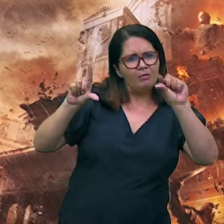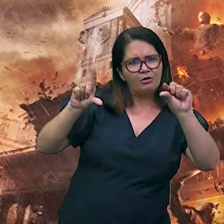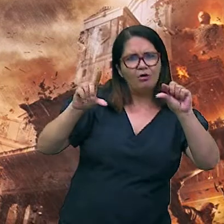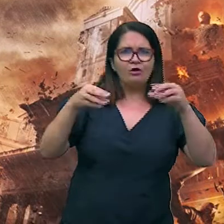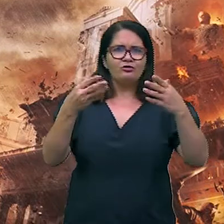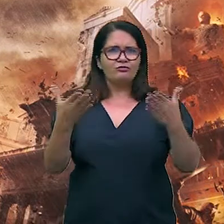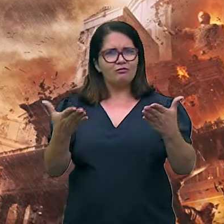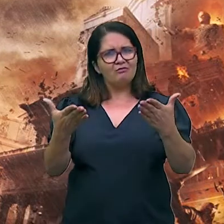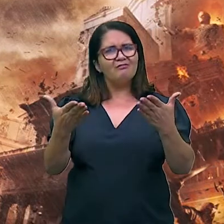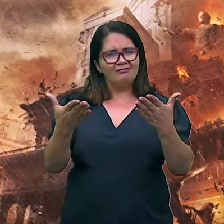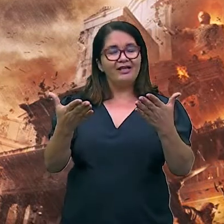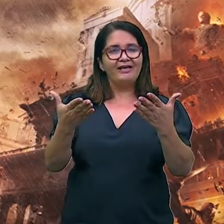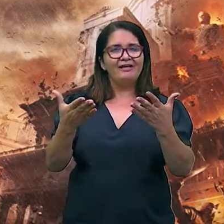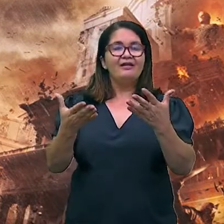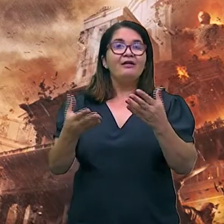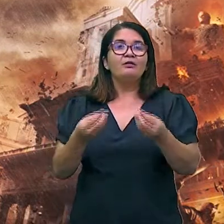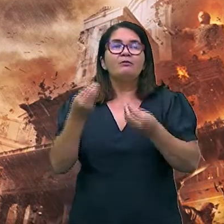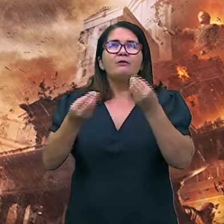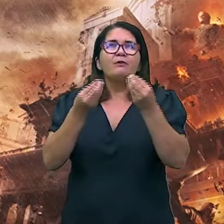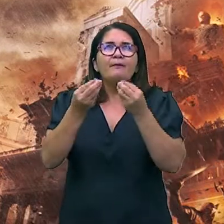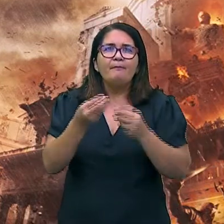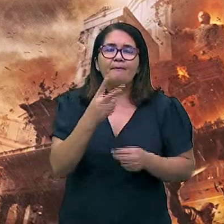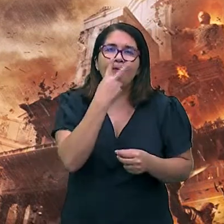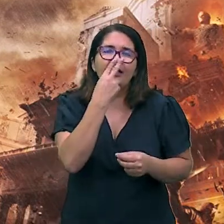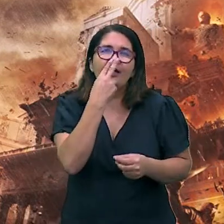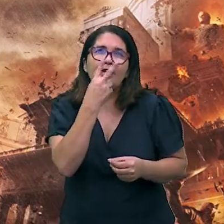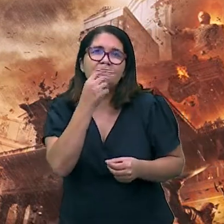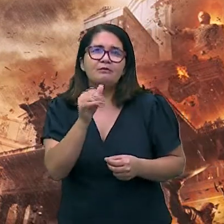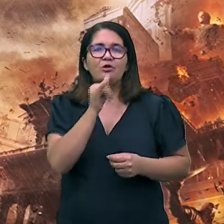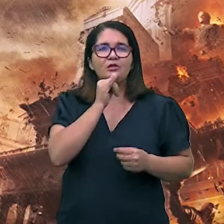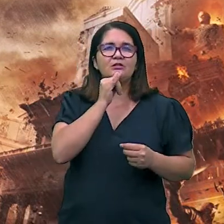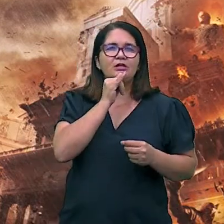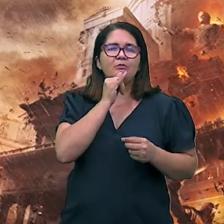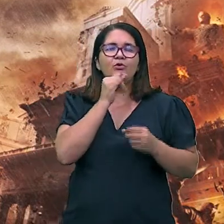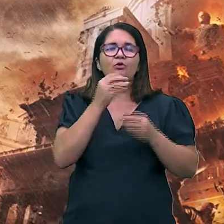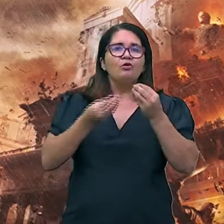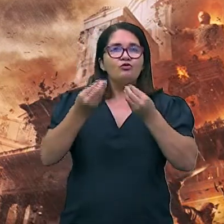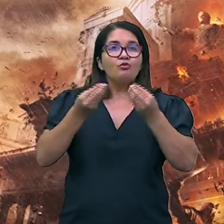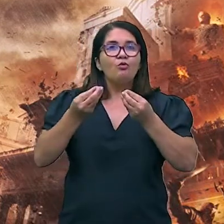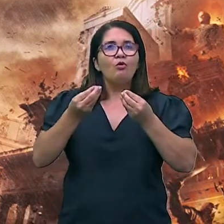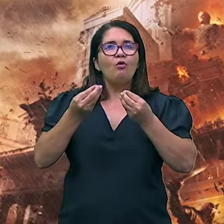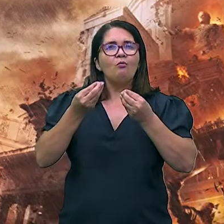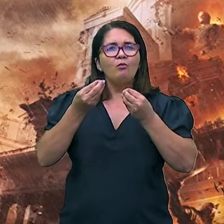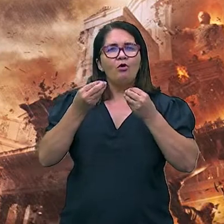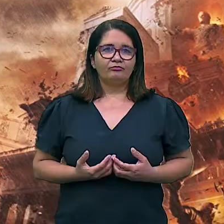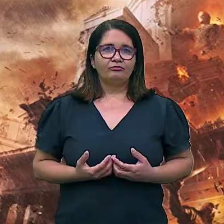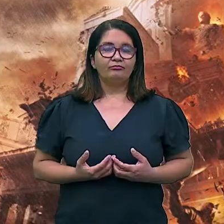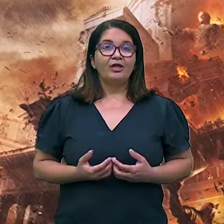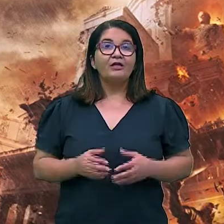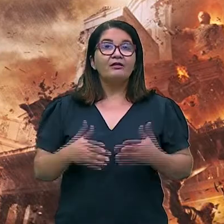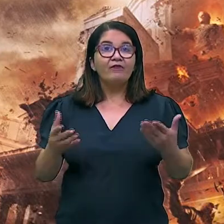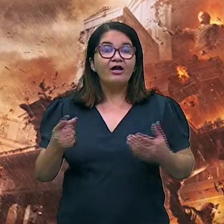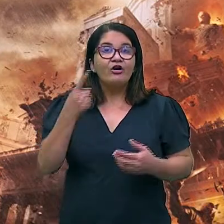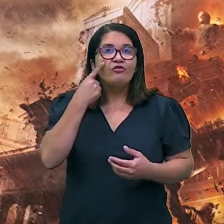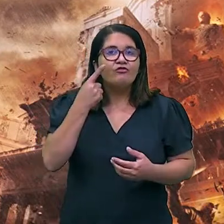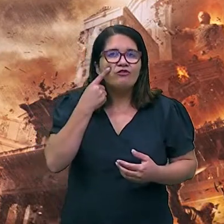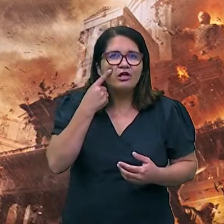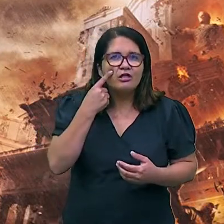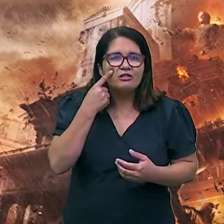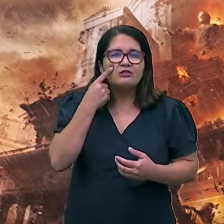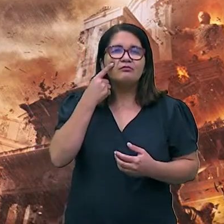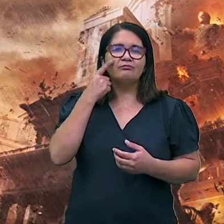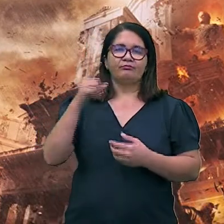uma intensificação semântica entre os termos que são dispostos em sequência. Observe o